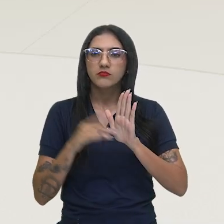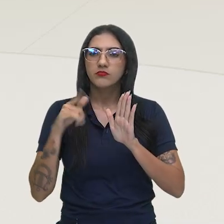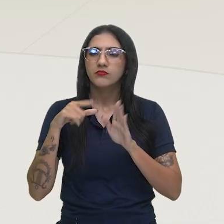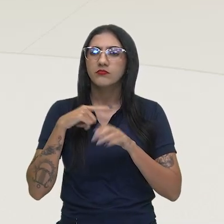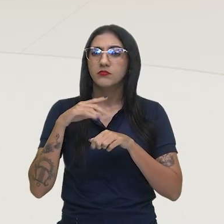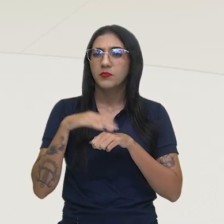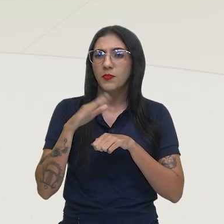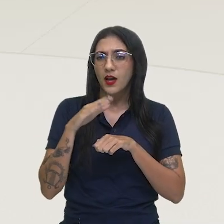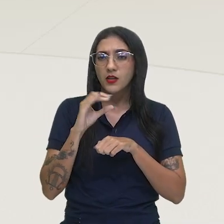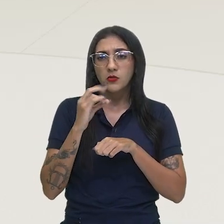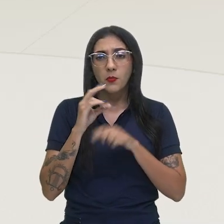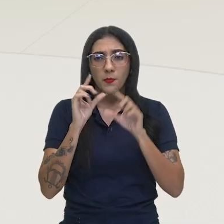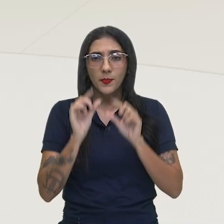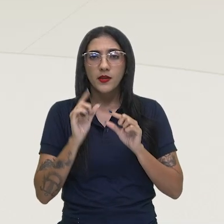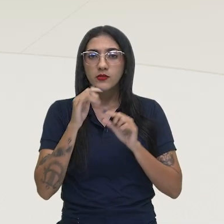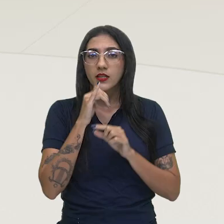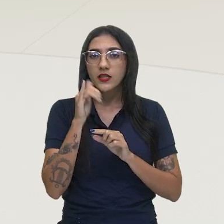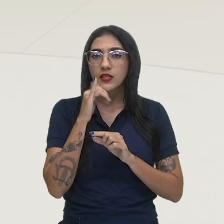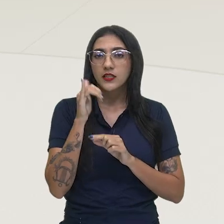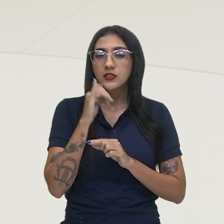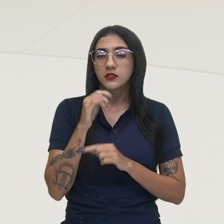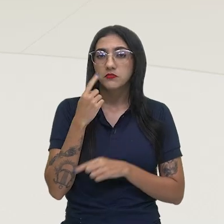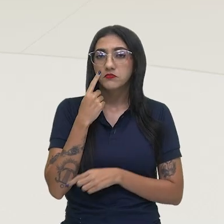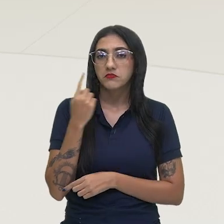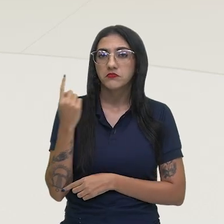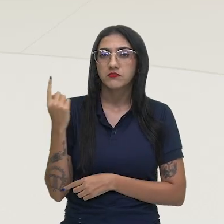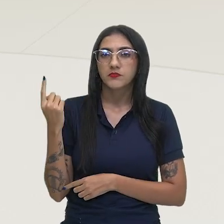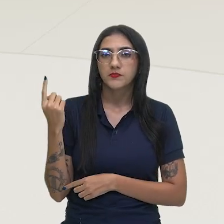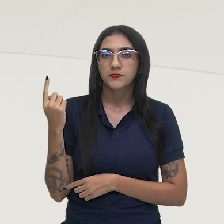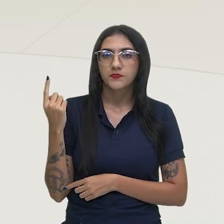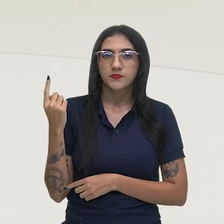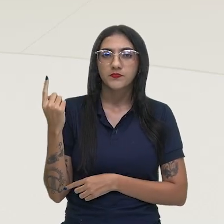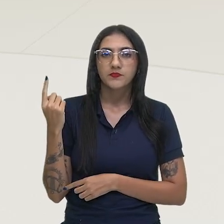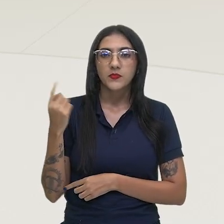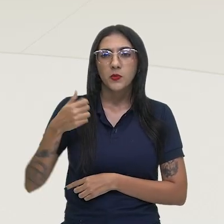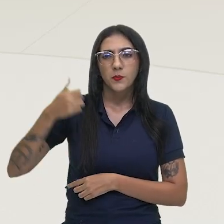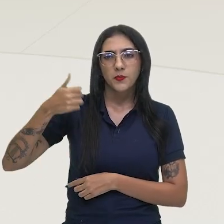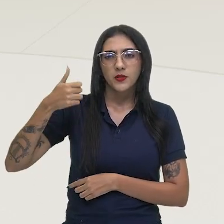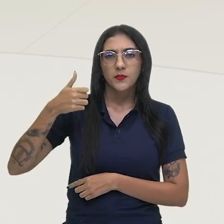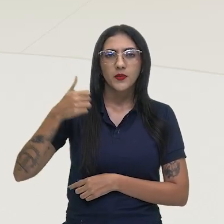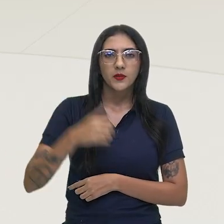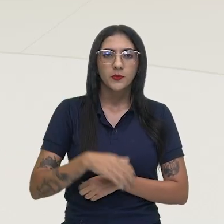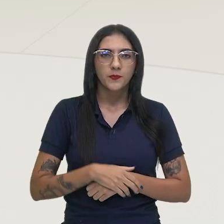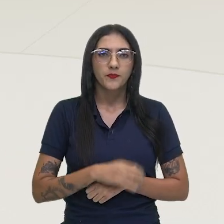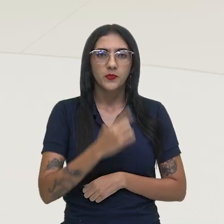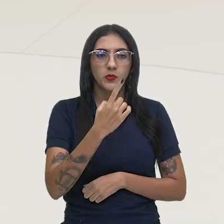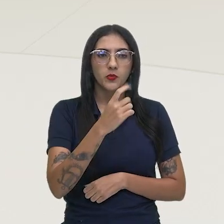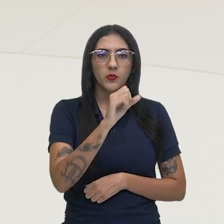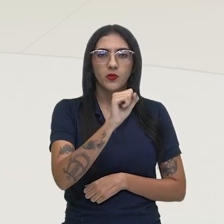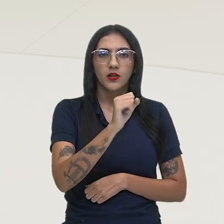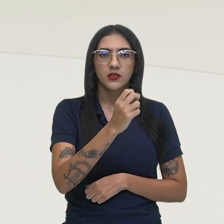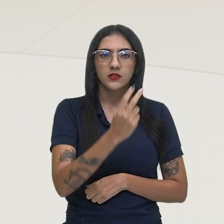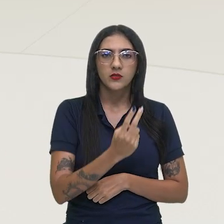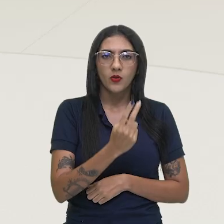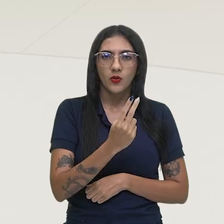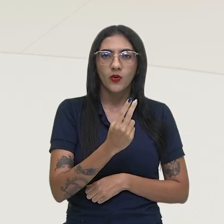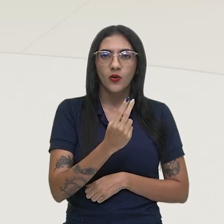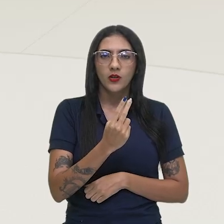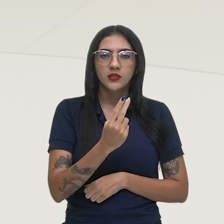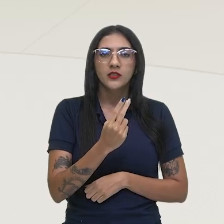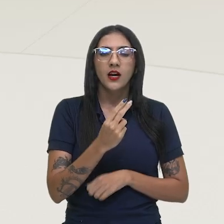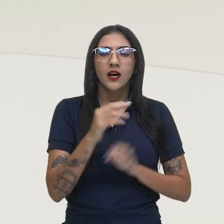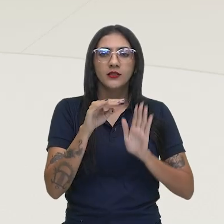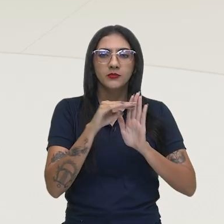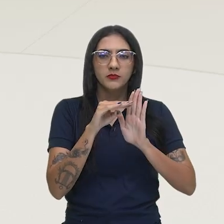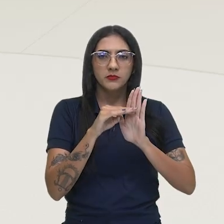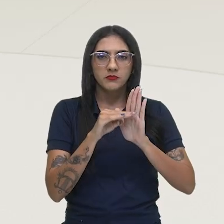energia, menos energia que esse aqui, por exemplo. Então, por isso, ó, o primeiro lá, 1s2, tem menos energia, aí vai caindo,